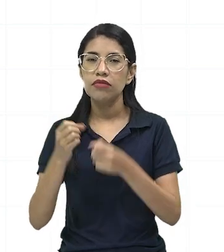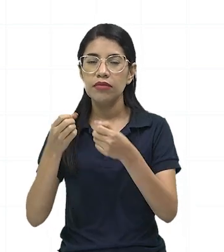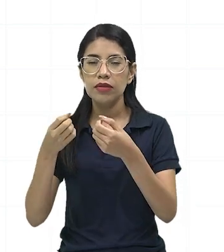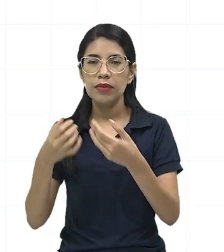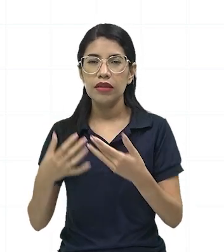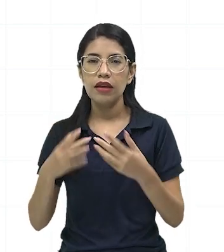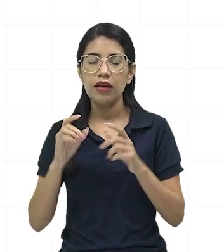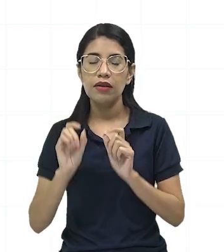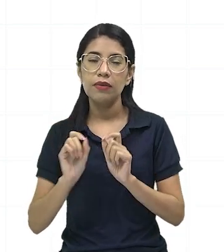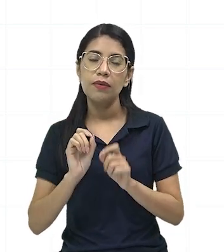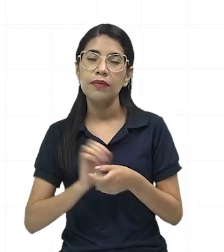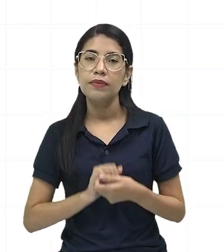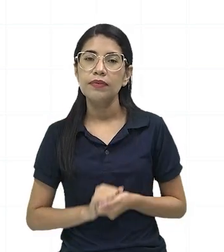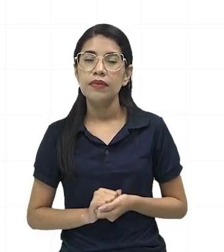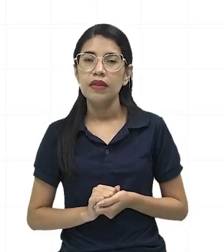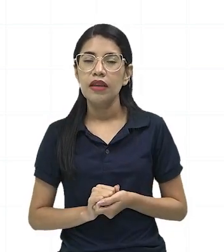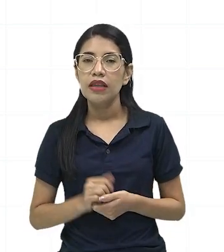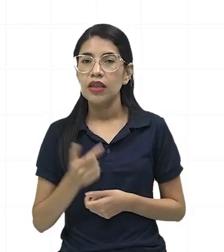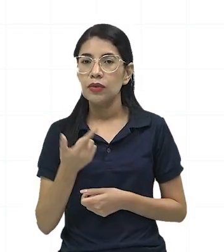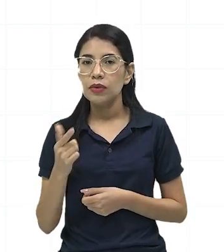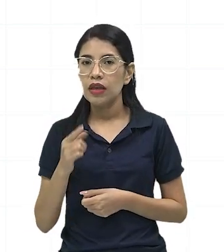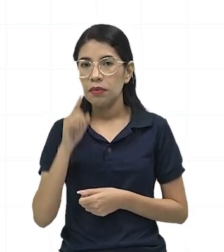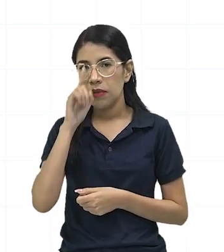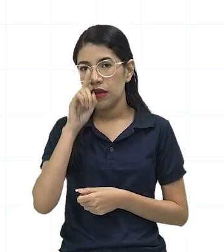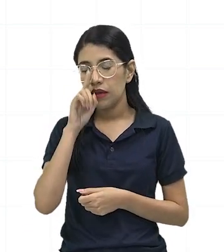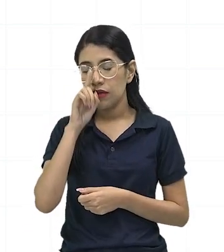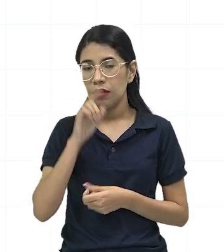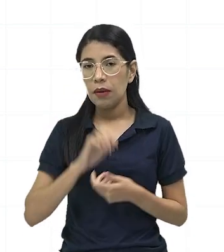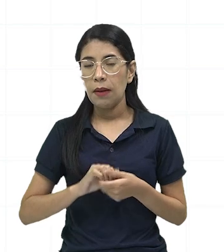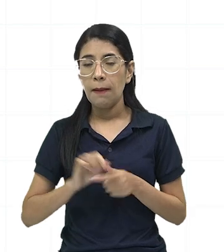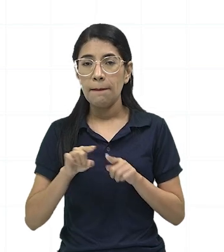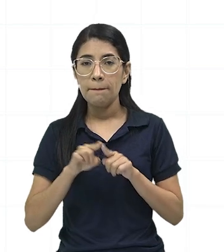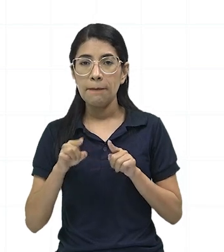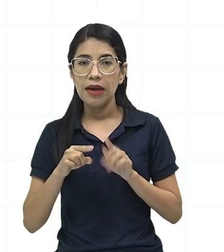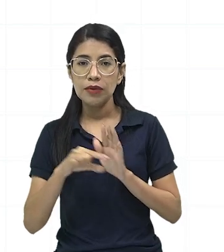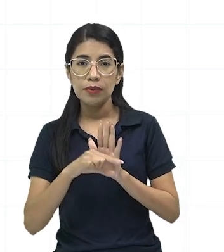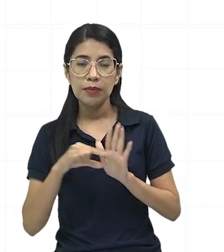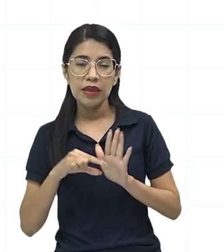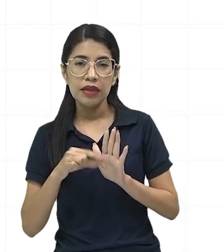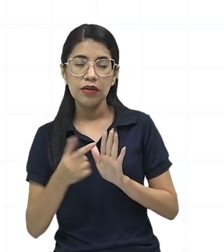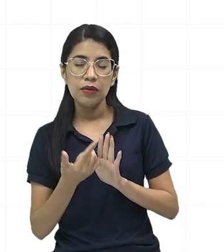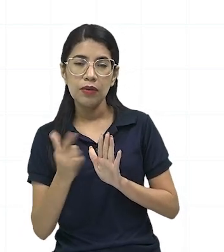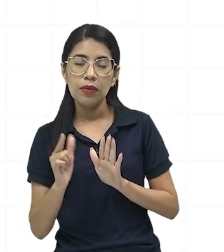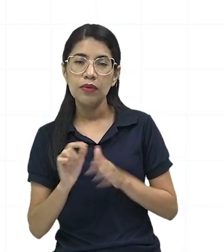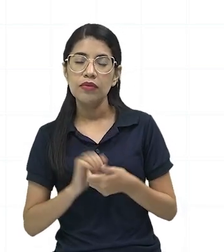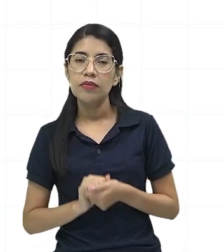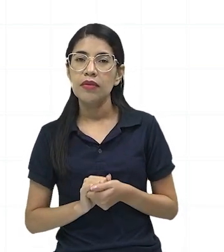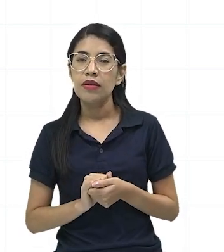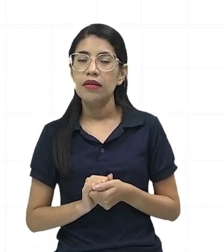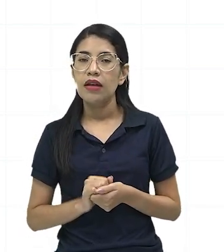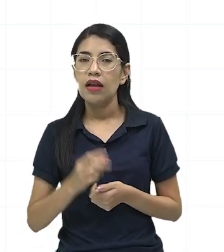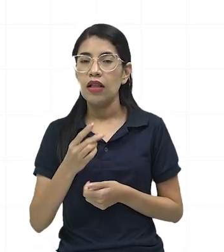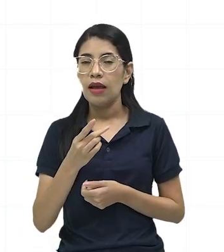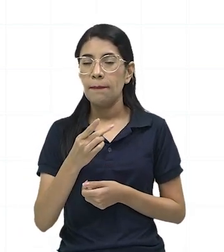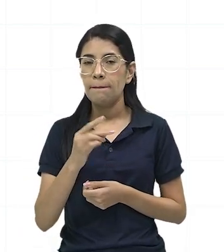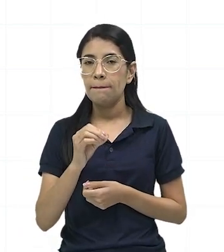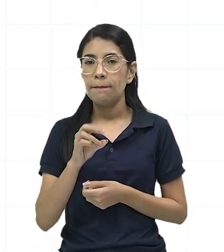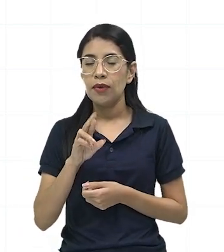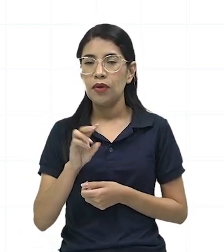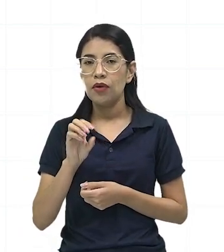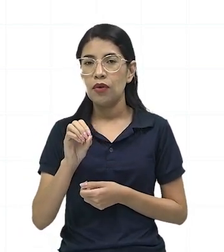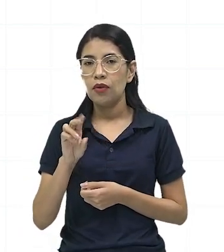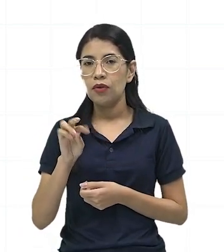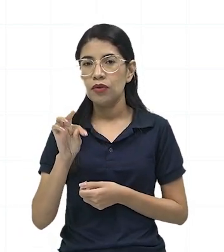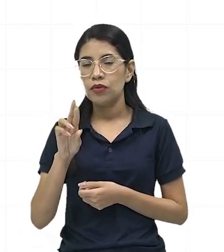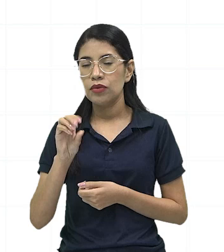disseram que não existe risco. Mas aí você no próximo parágrafo colocou um por outro lado, justamente para dizer que tem a